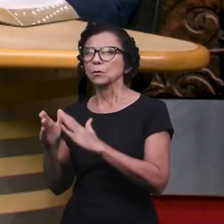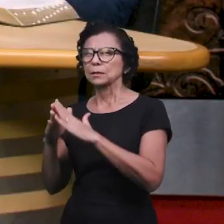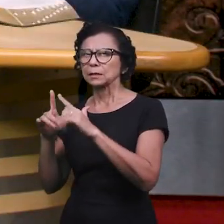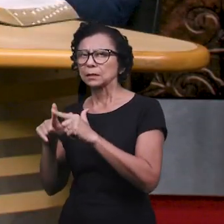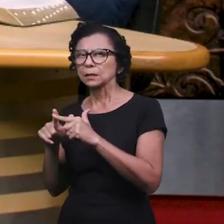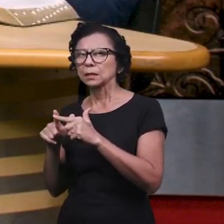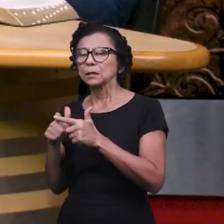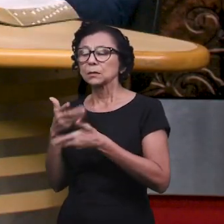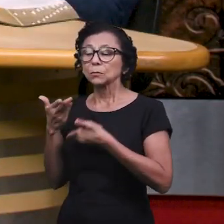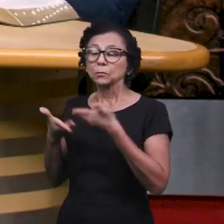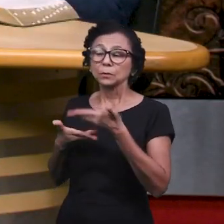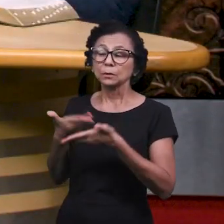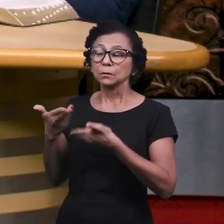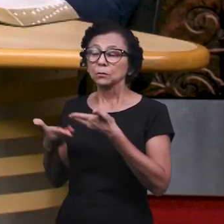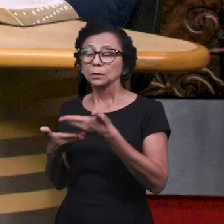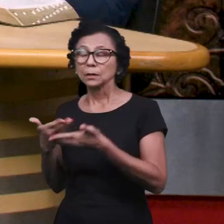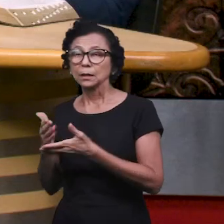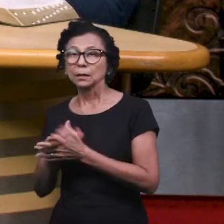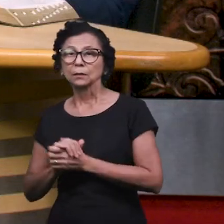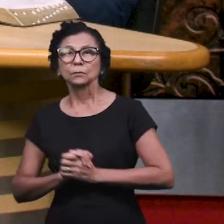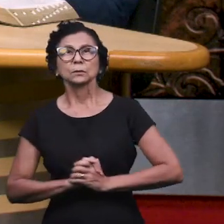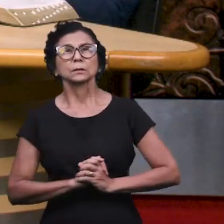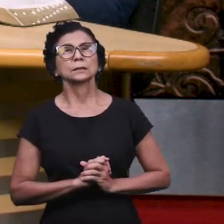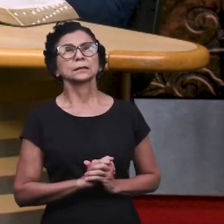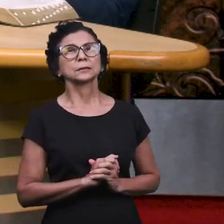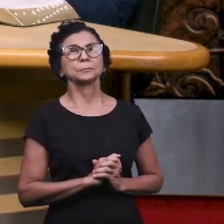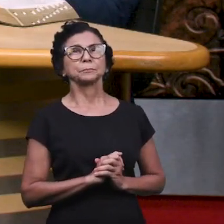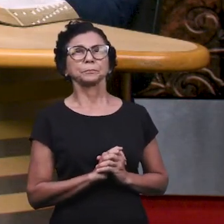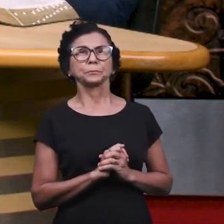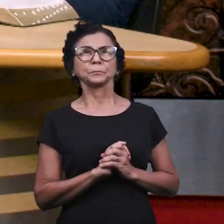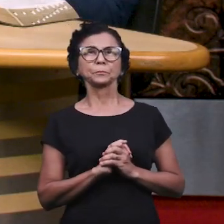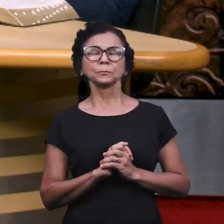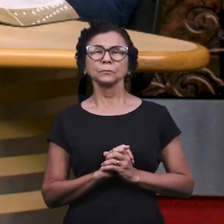palavra para diáconos vem